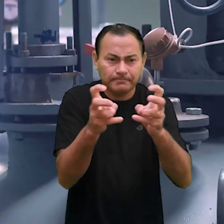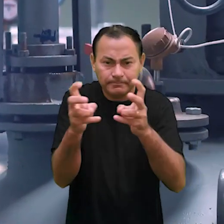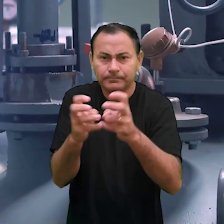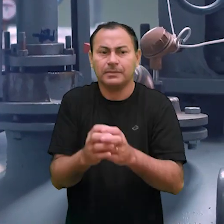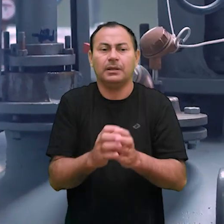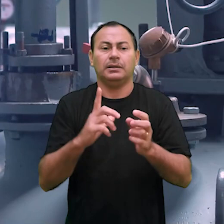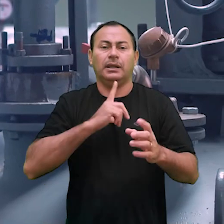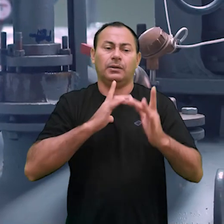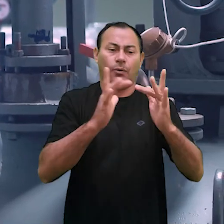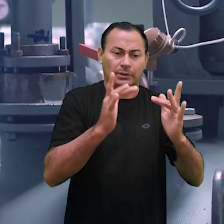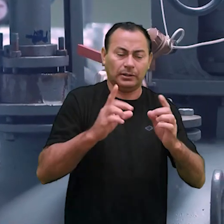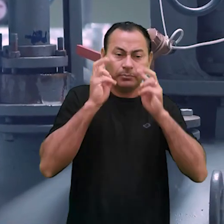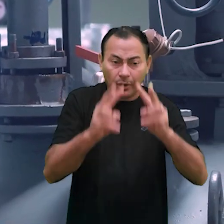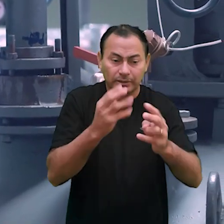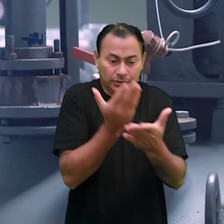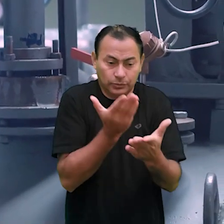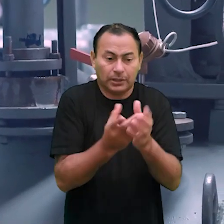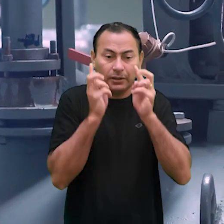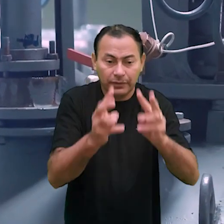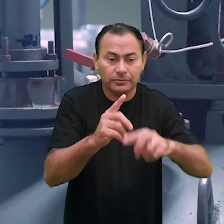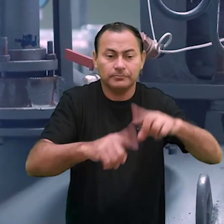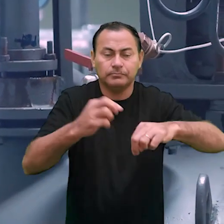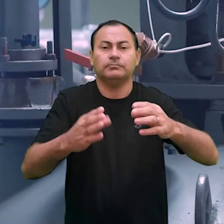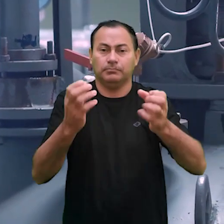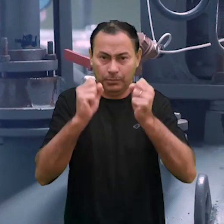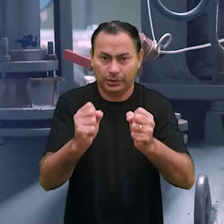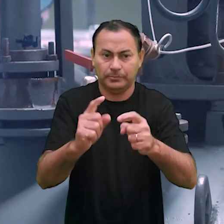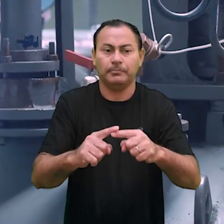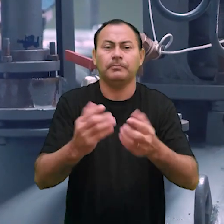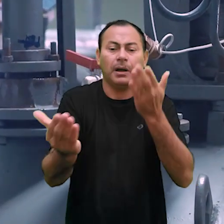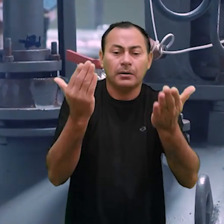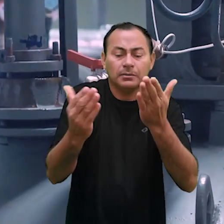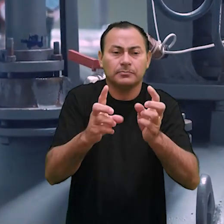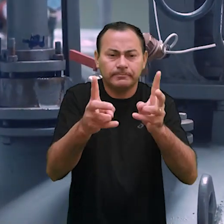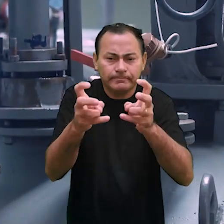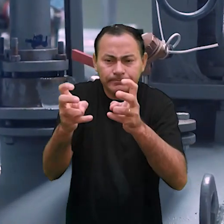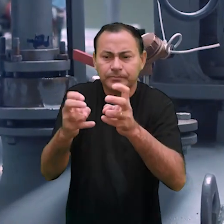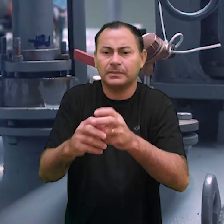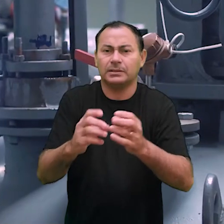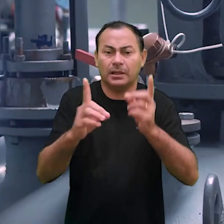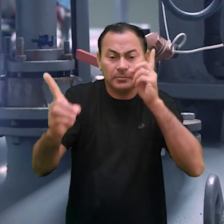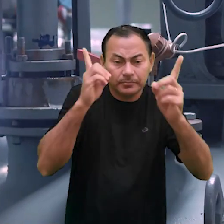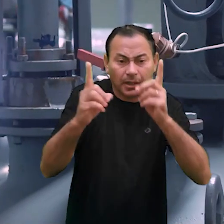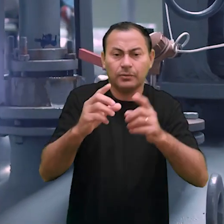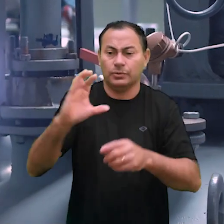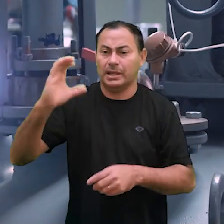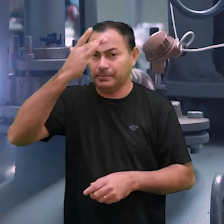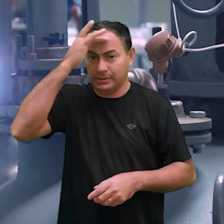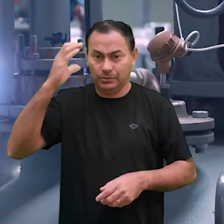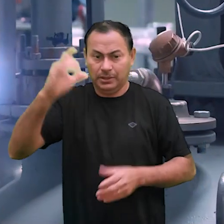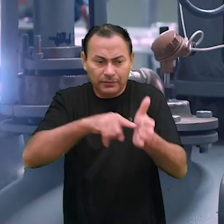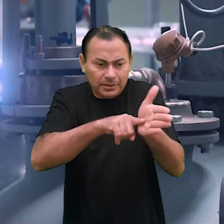fenômenos que podem ser observados. Eles lidam com dados que podem ser estudados objetivamente. Baseados nas observações